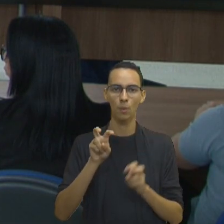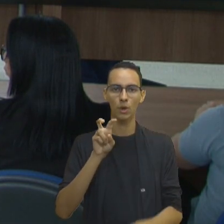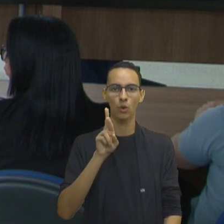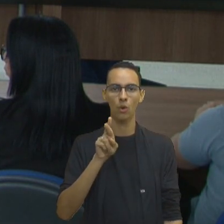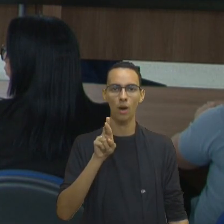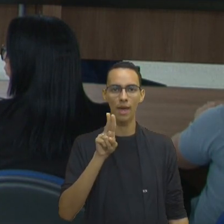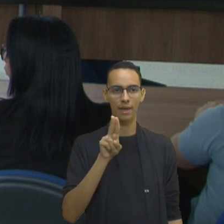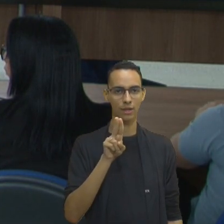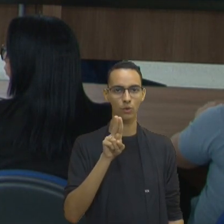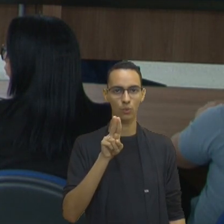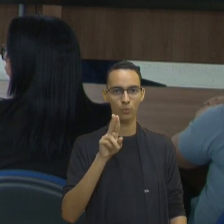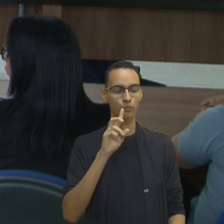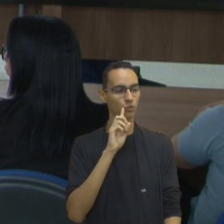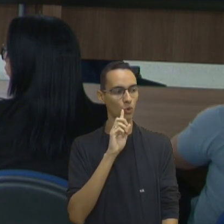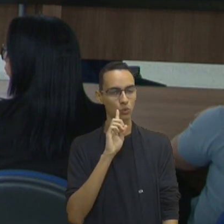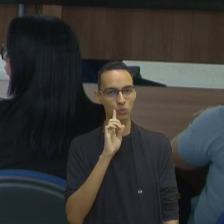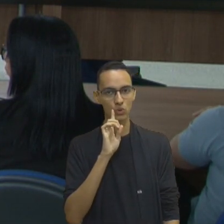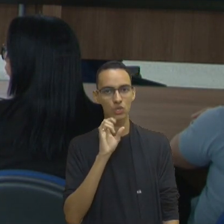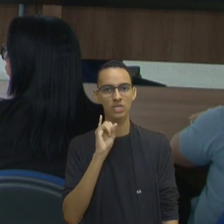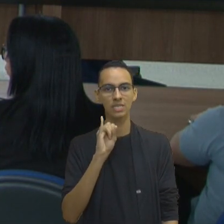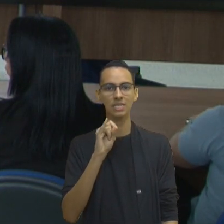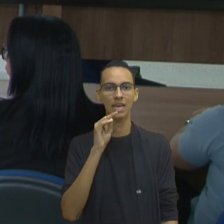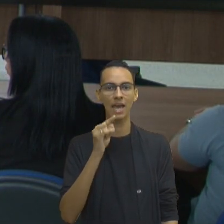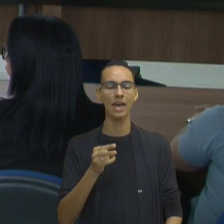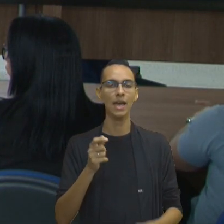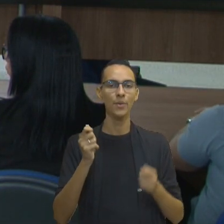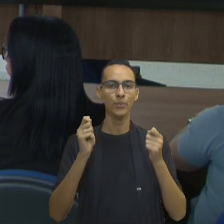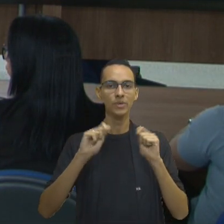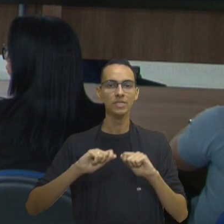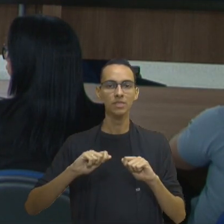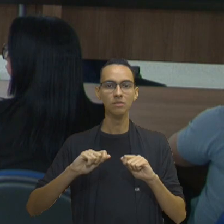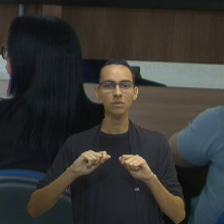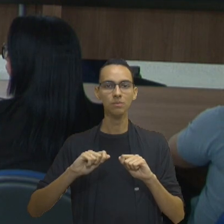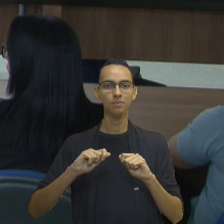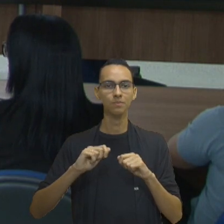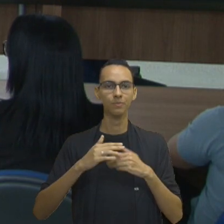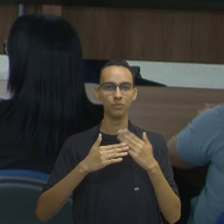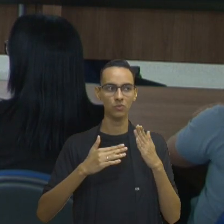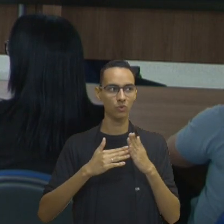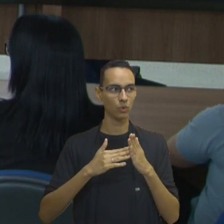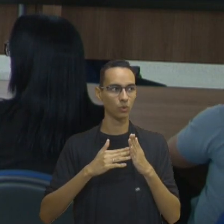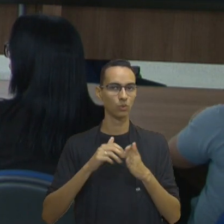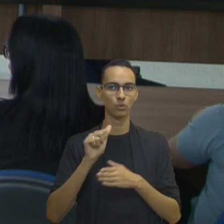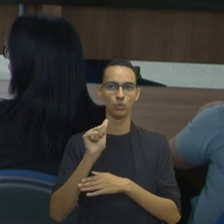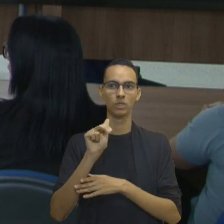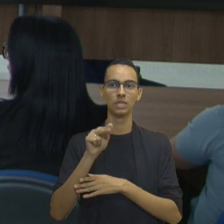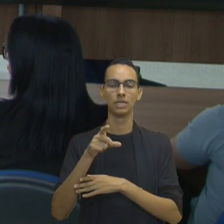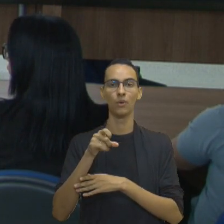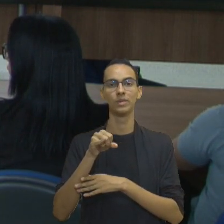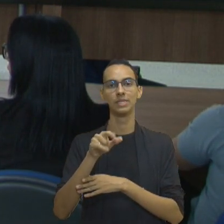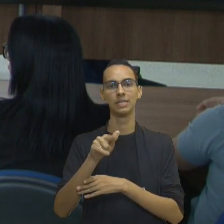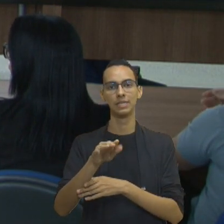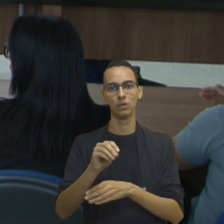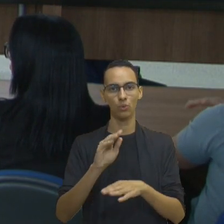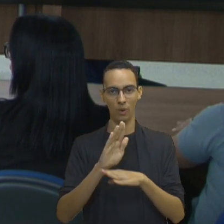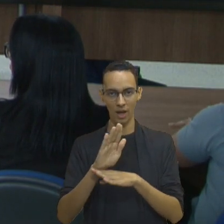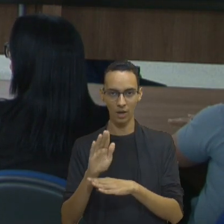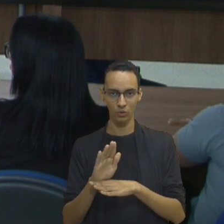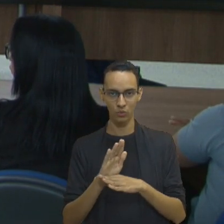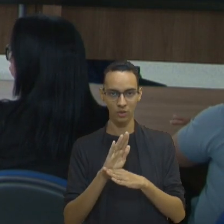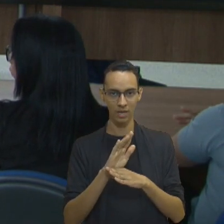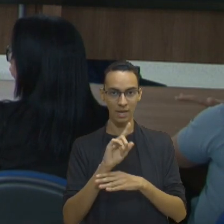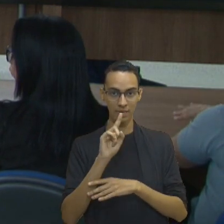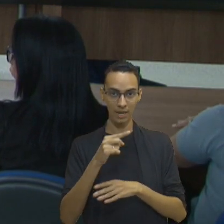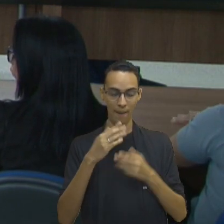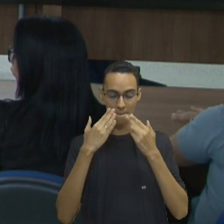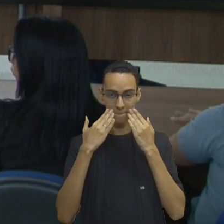e se será possível os auxílios desde a matrícula, vista a situação orçamentária que foi apresentada para a gente, se